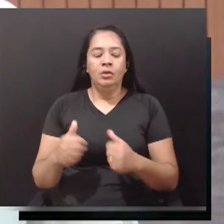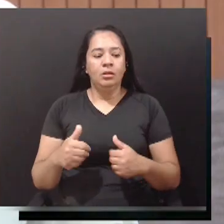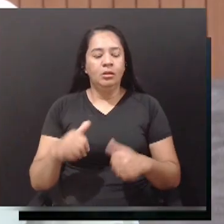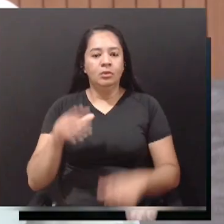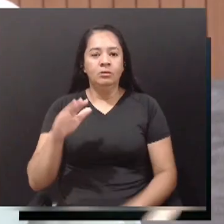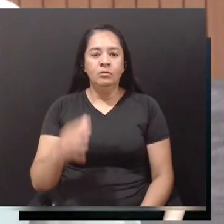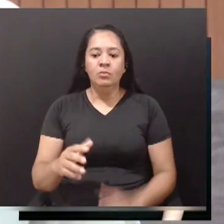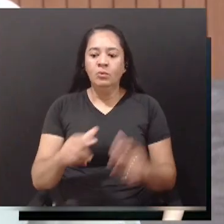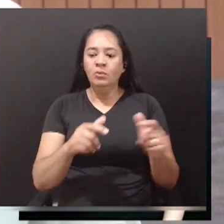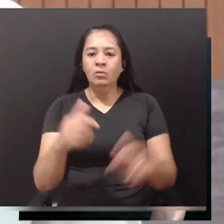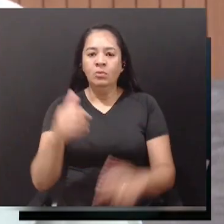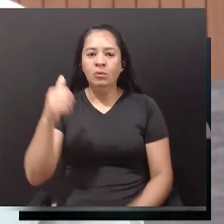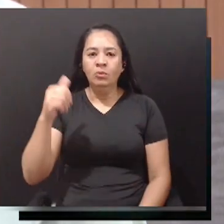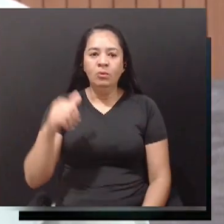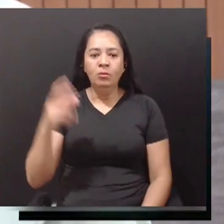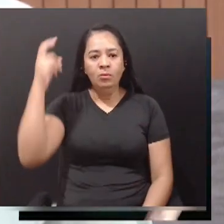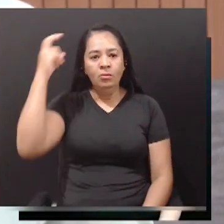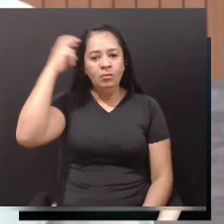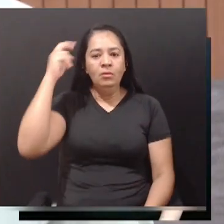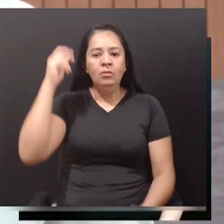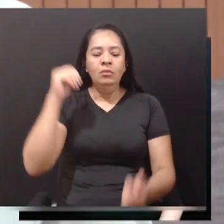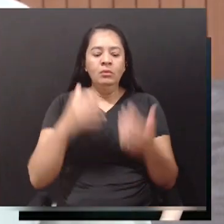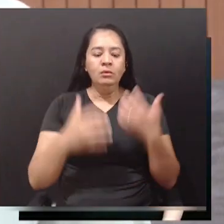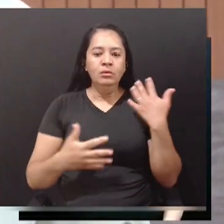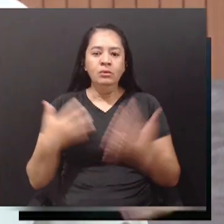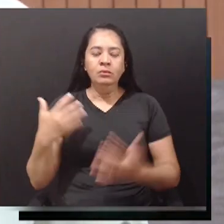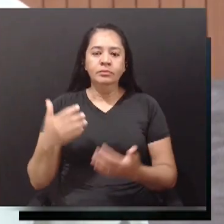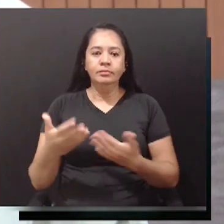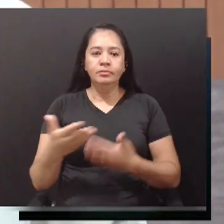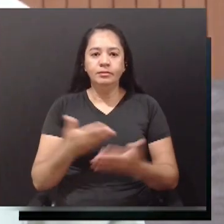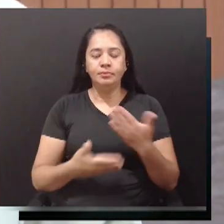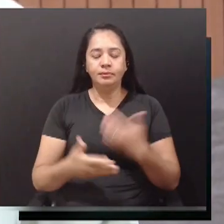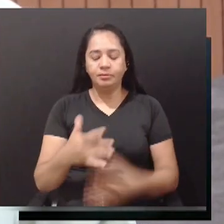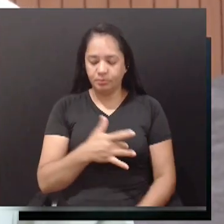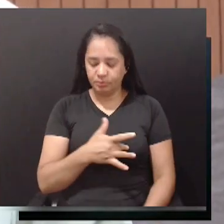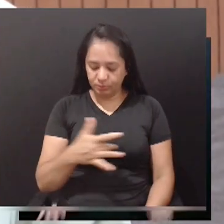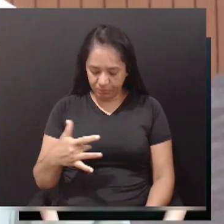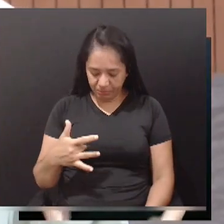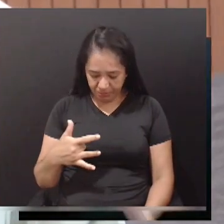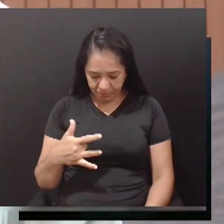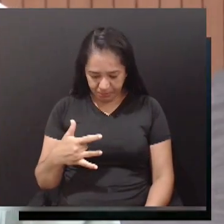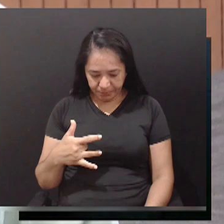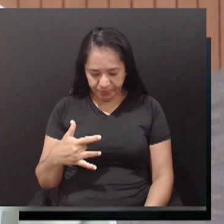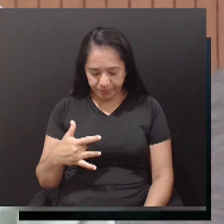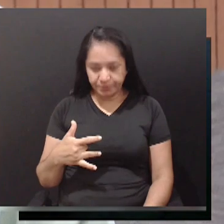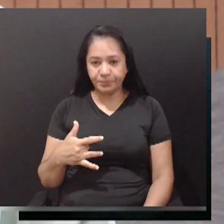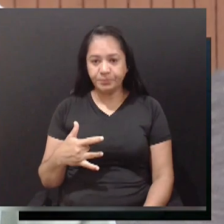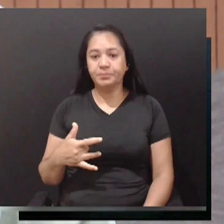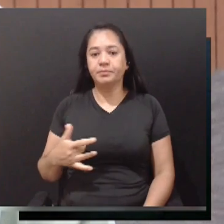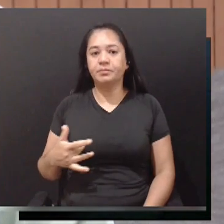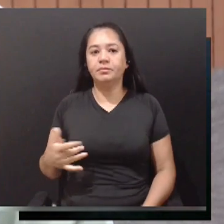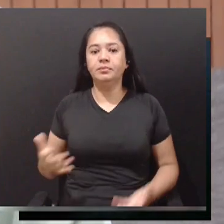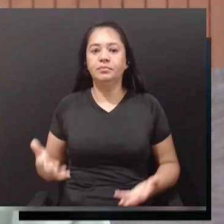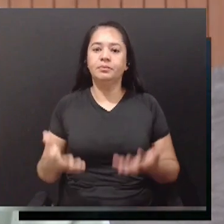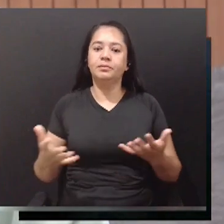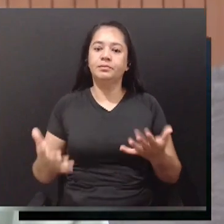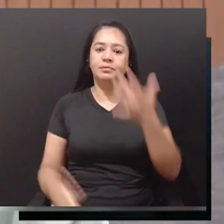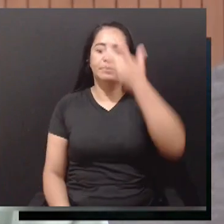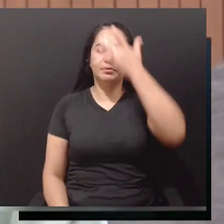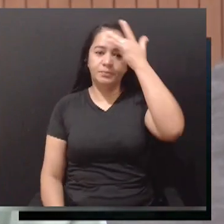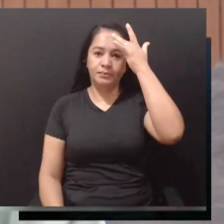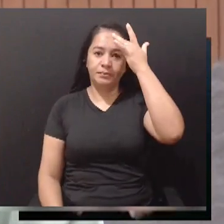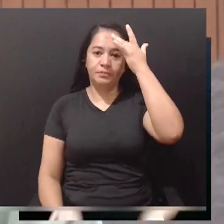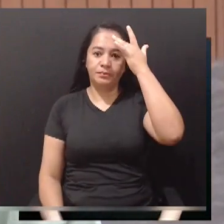cultura, lazer, entretenimento, que ele coloca também, que é saúde, entendeu? E incentiva também as pessoas a saírem